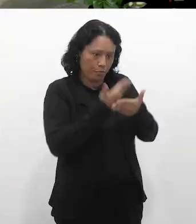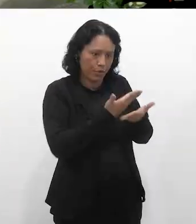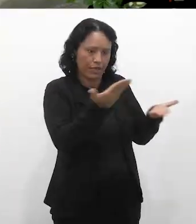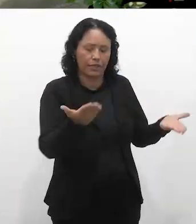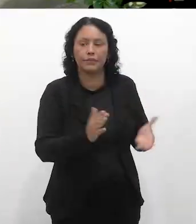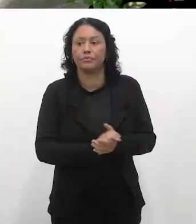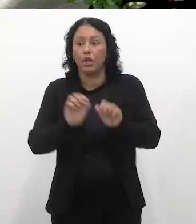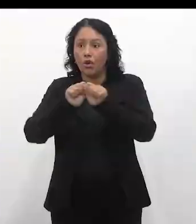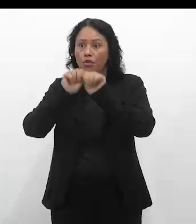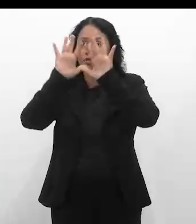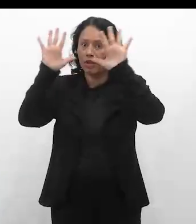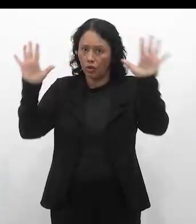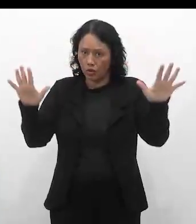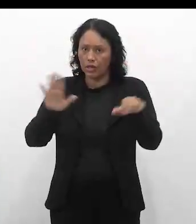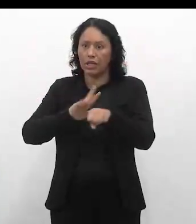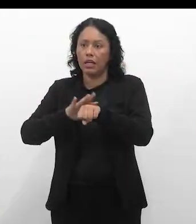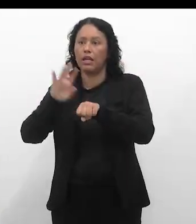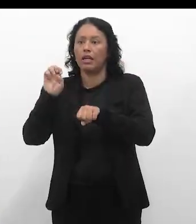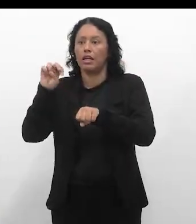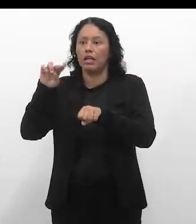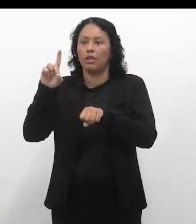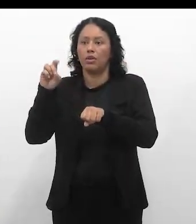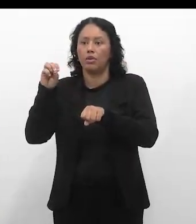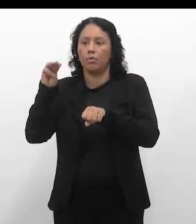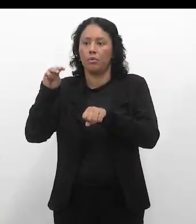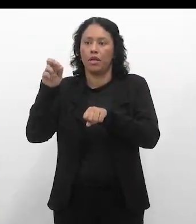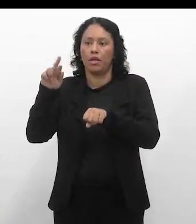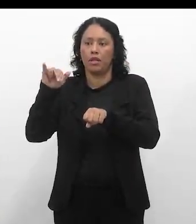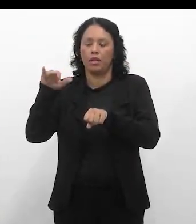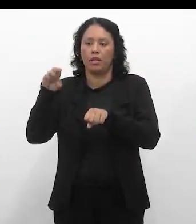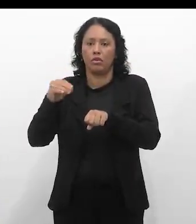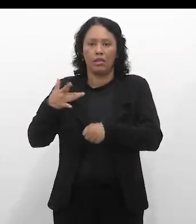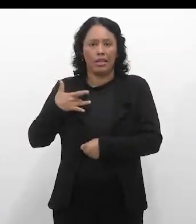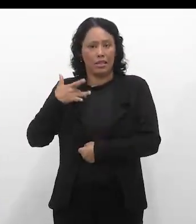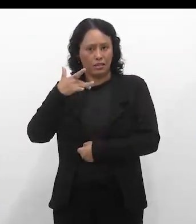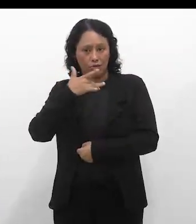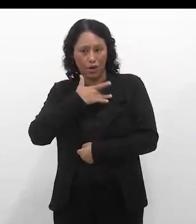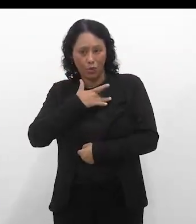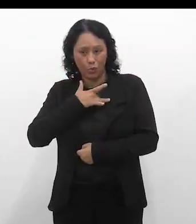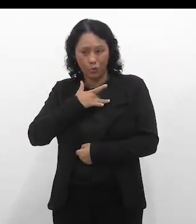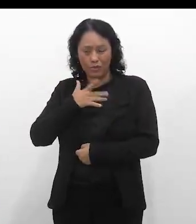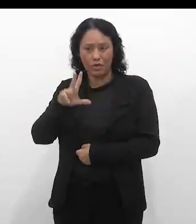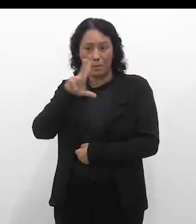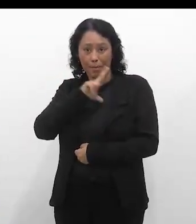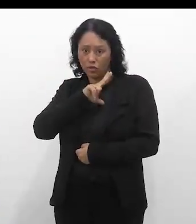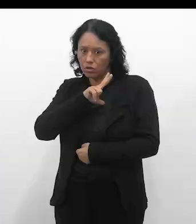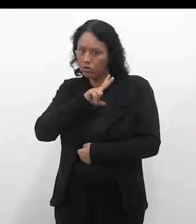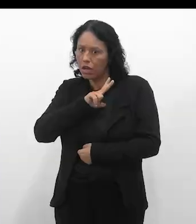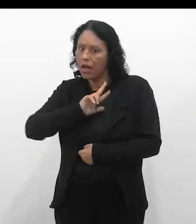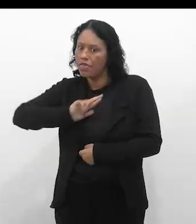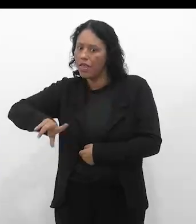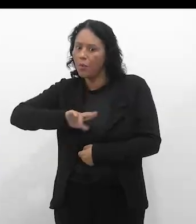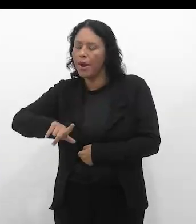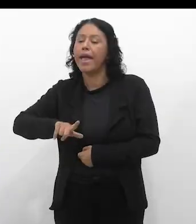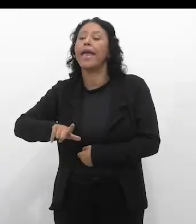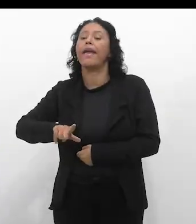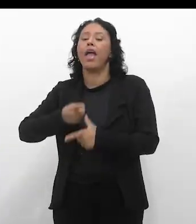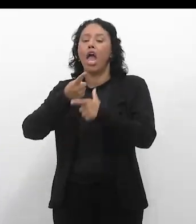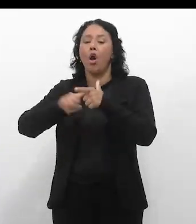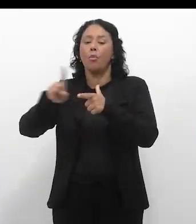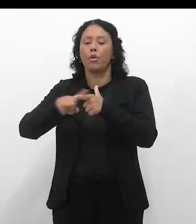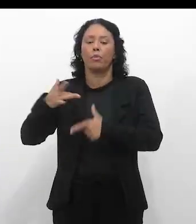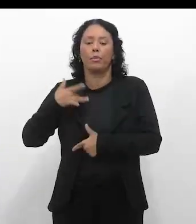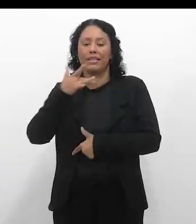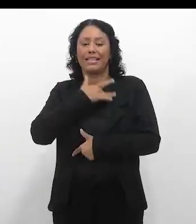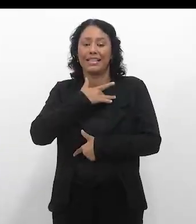obrigada mais uma vez. Bom, ficou claro que a endometriose não é apenas uma questão de saúde individual. É